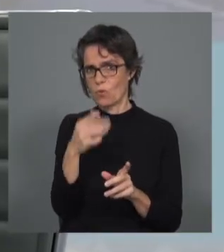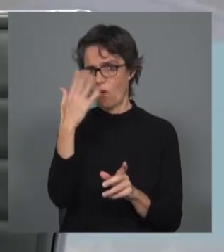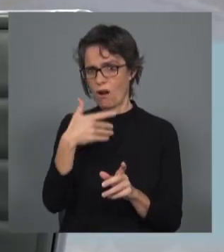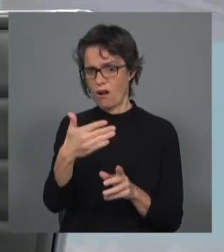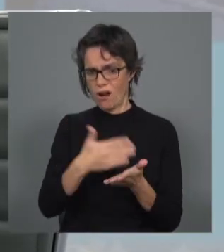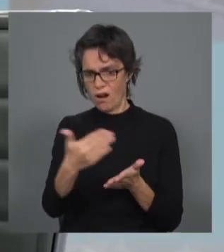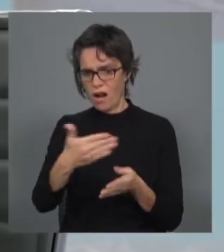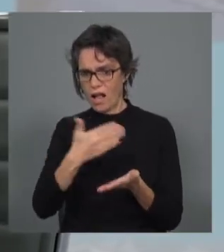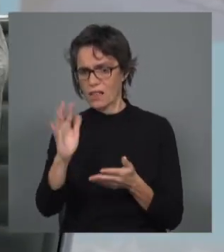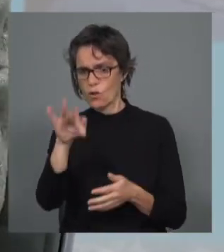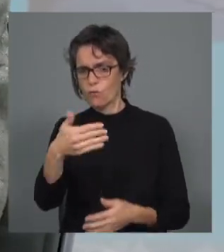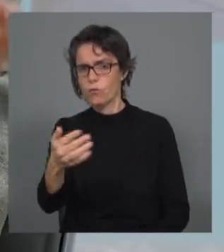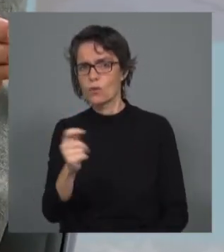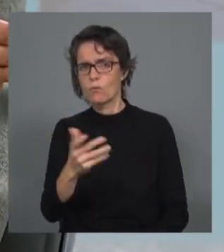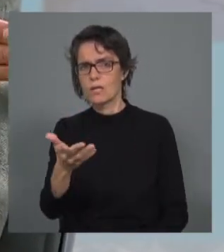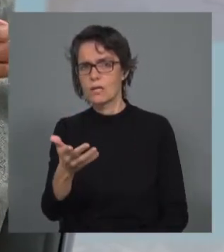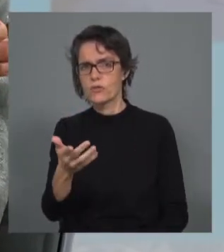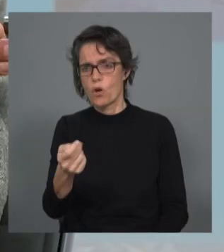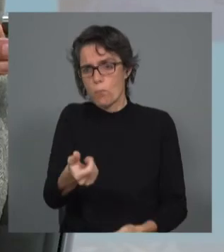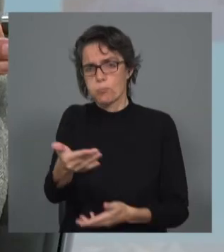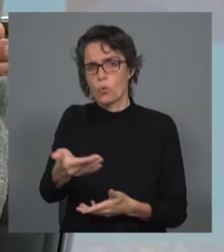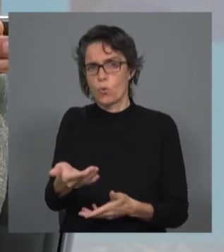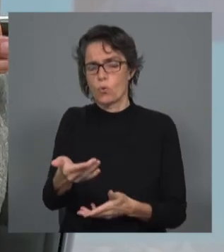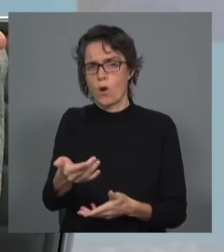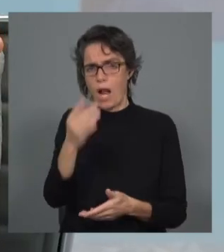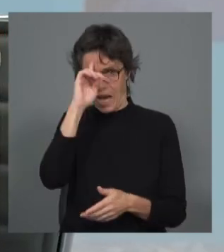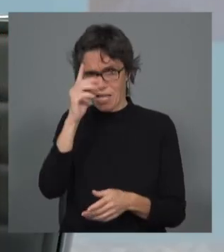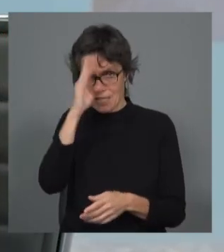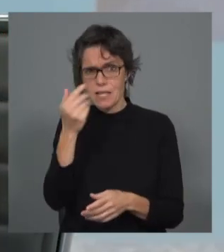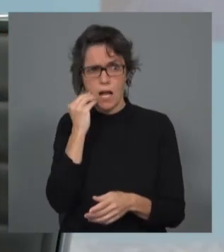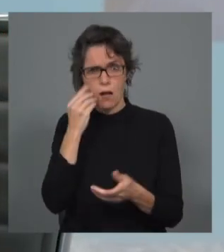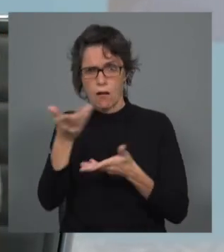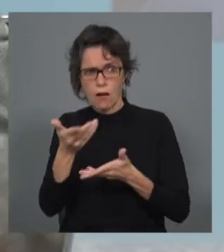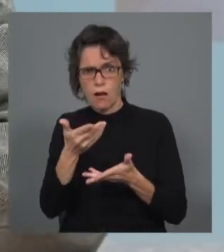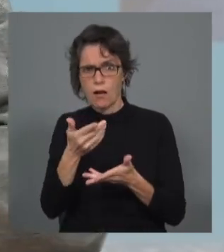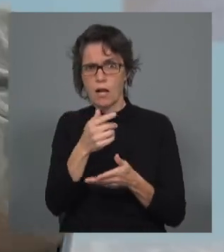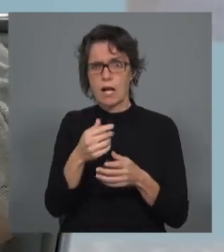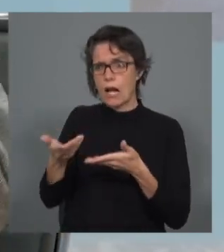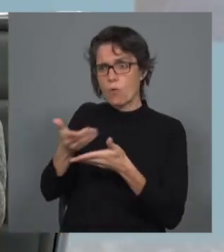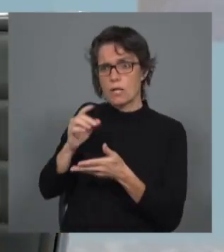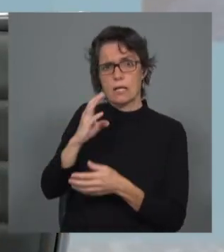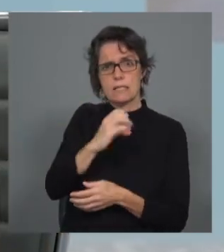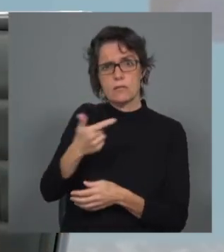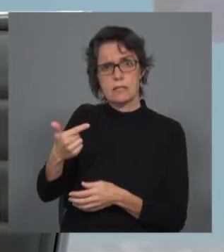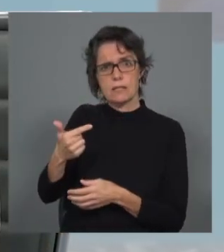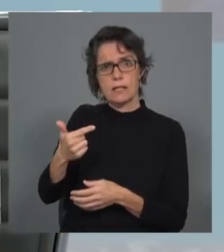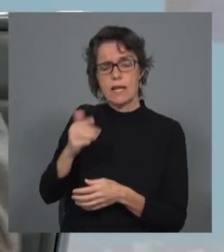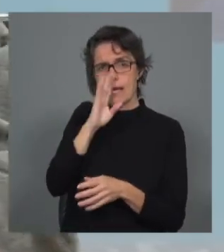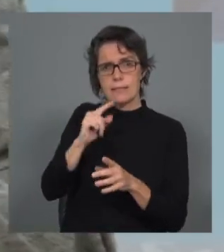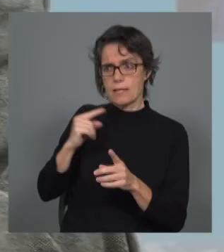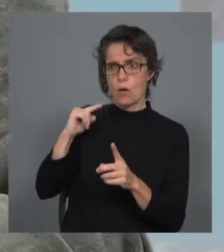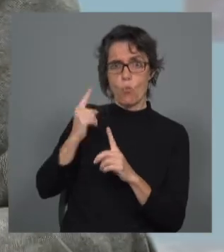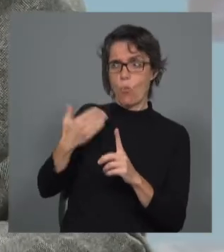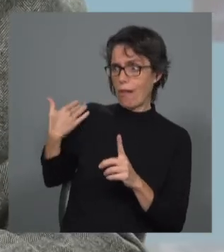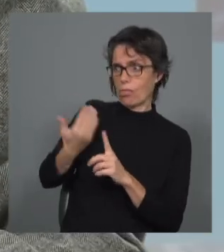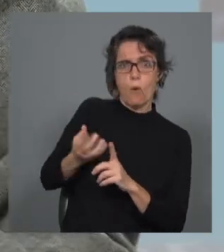de tempo útil até ao fim do mês, fazer o que não se fez durante o ano inteiro, que foi negociar com os CTTs. Portanto, vamos entrar num ano outra vez,